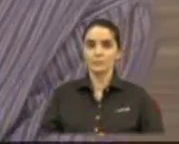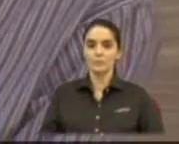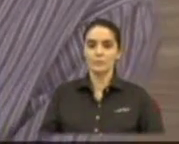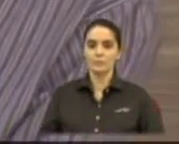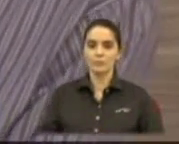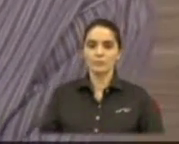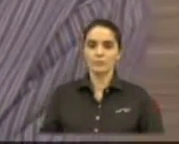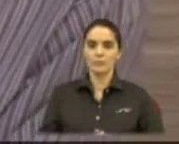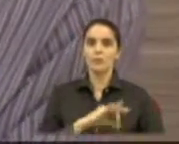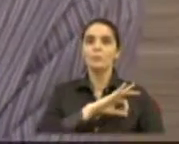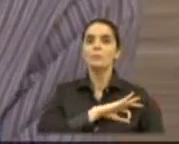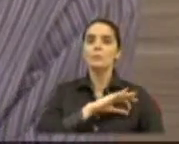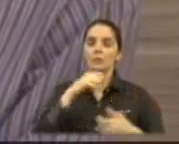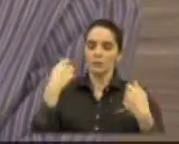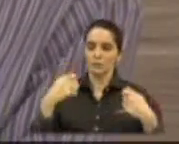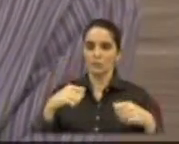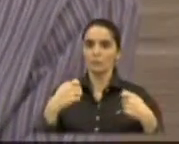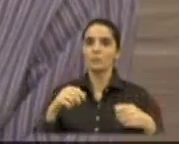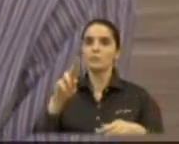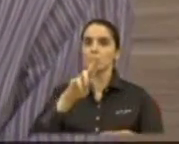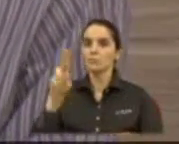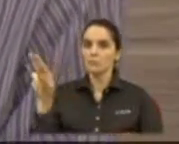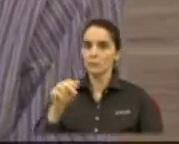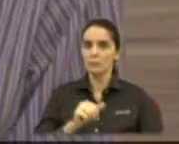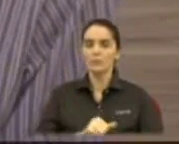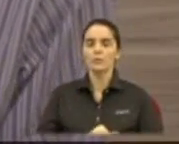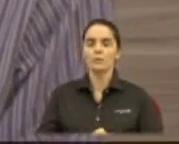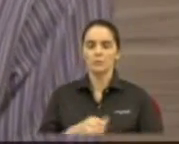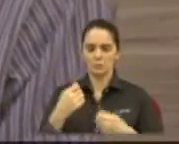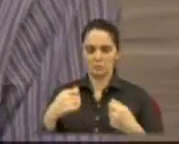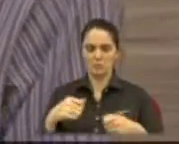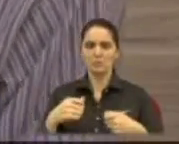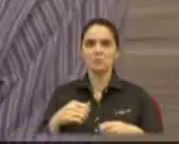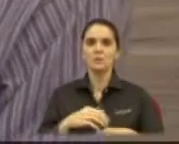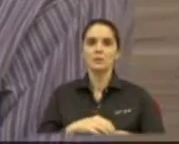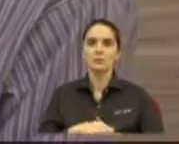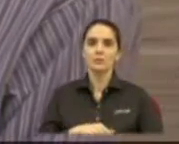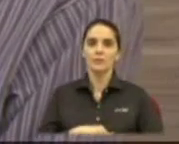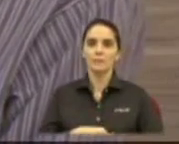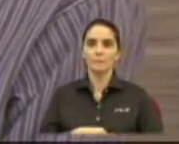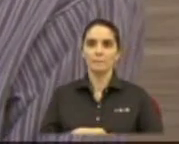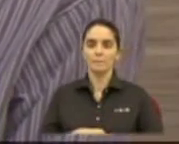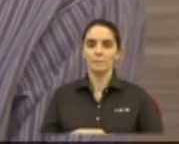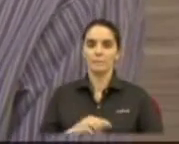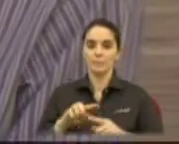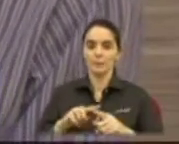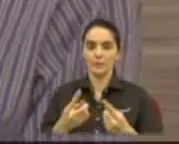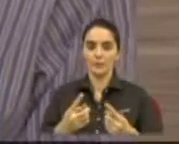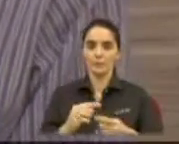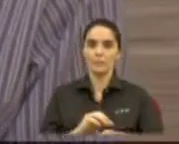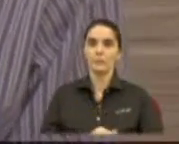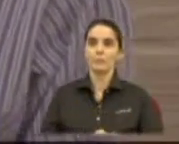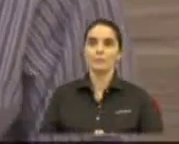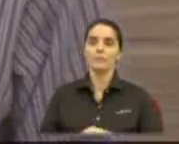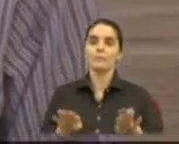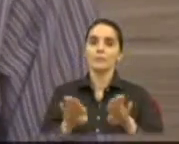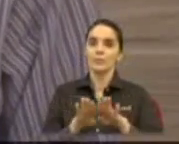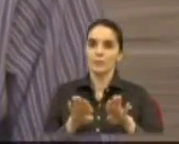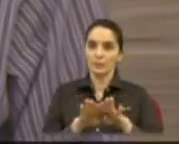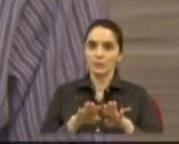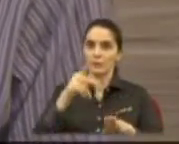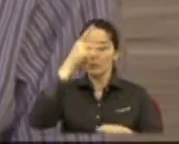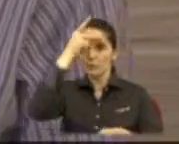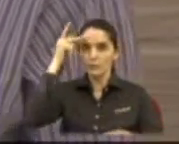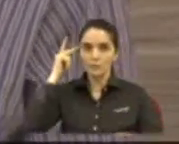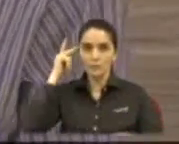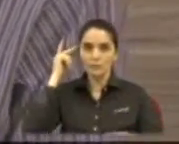que ser identificado. Apesar de a gente ter filmagem aqui, tem que ser identificado. Mas foi de suma importância também as pessoas que